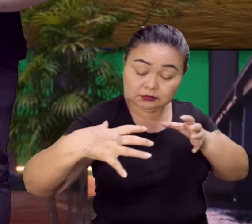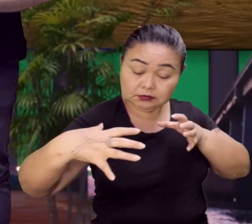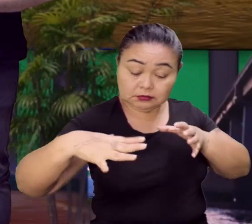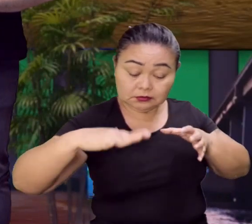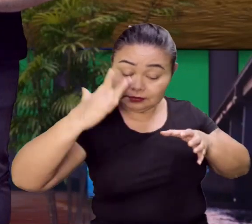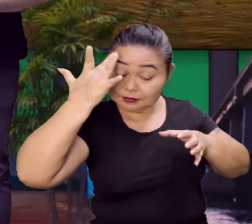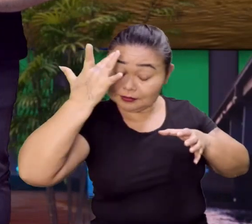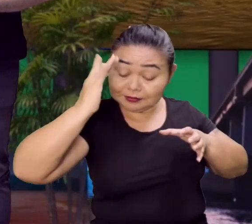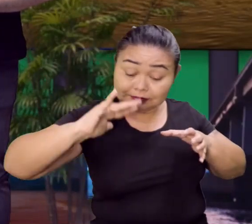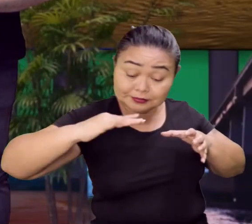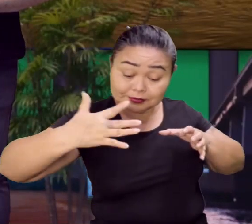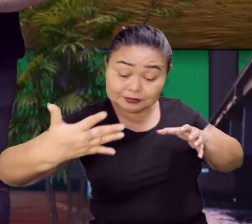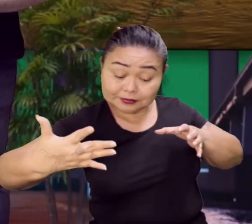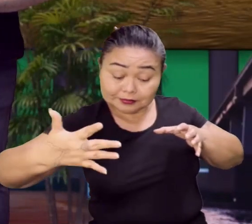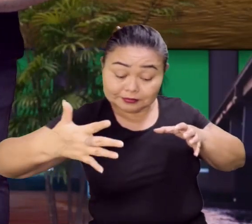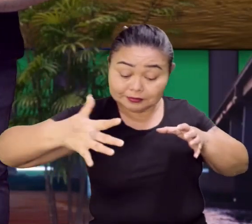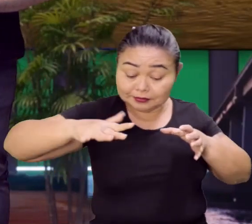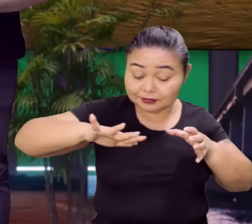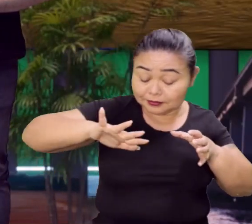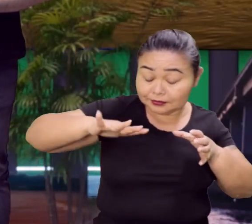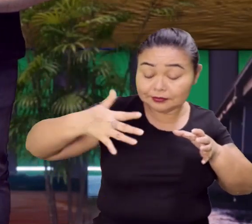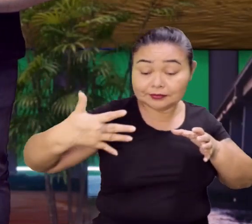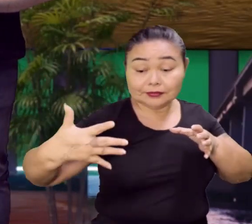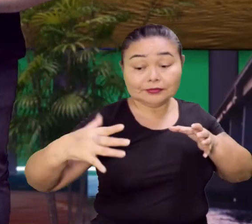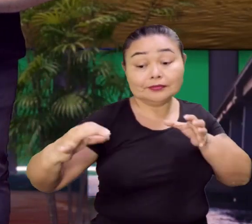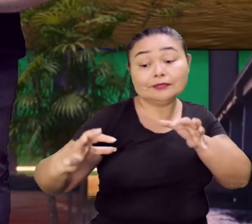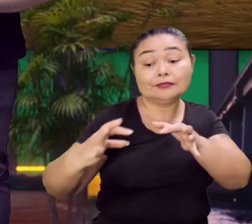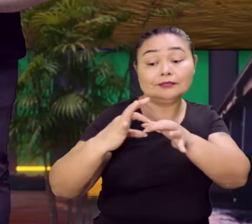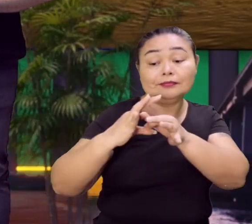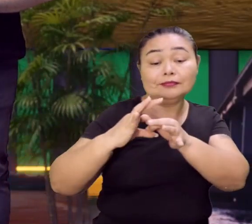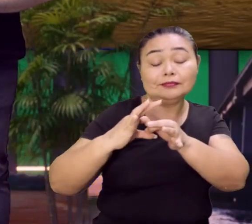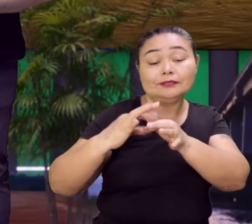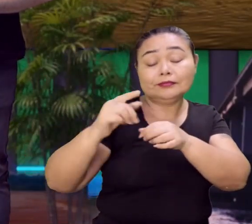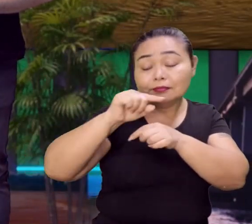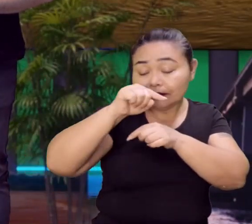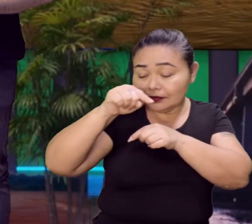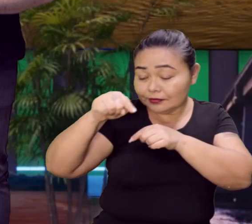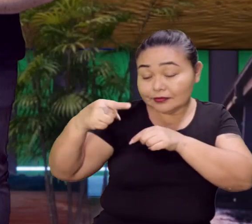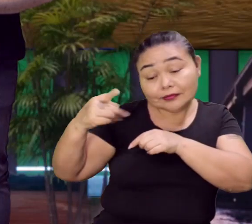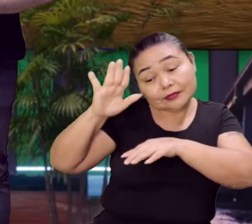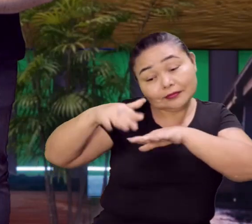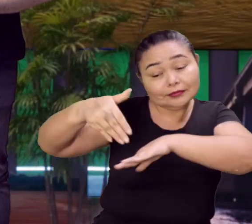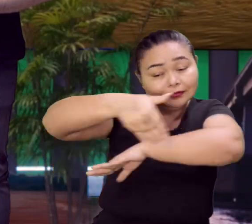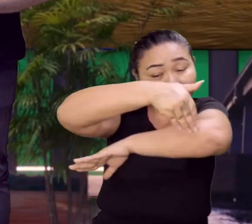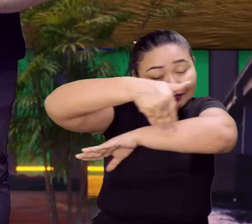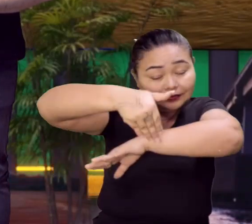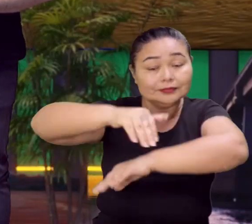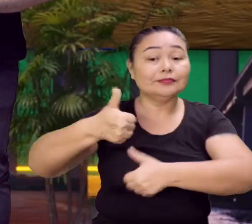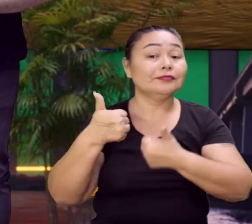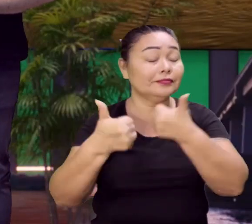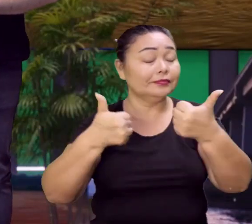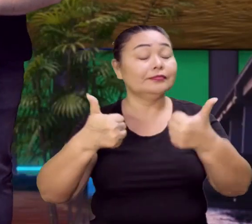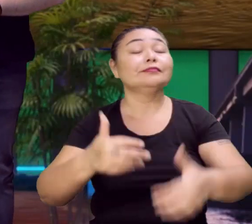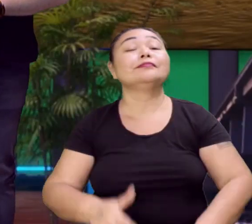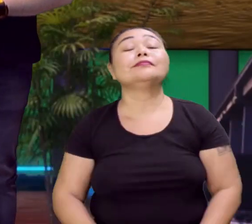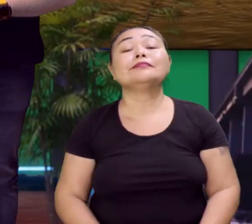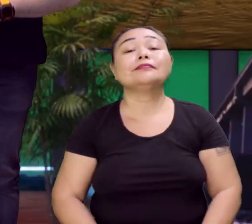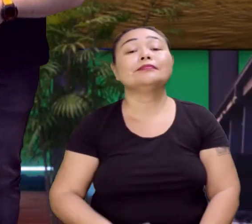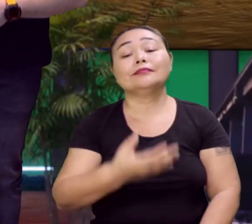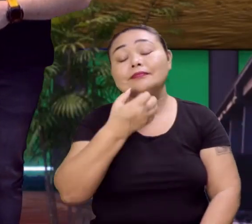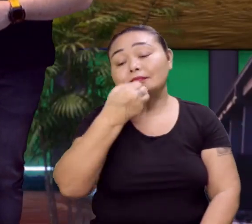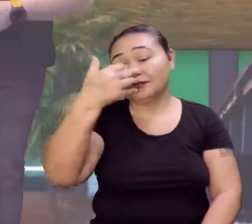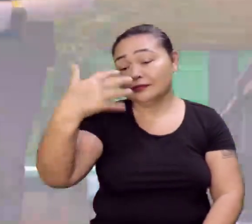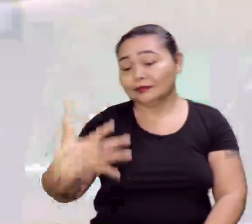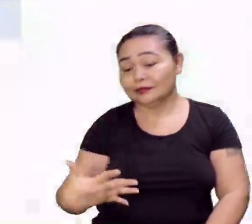dá de saber onde inicia uma ou termina a outra. Fechou. Estão divididas só por uma ruazinha ali. Isso mesmo. Beleza? Beleza, falou tudo.